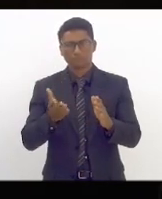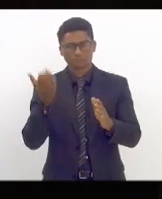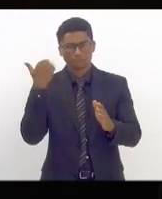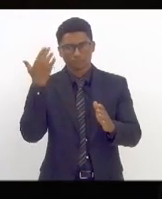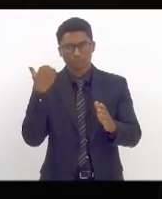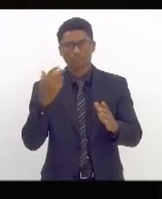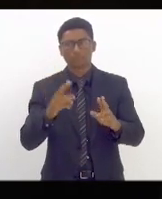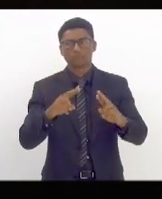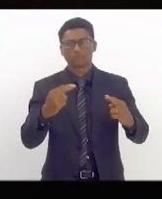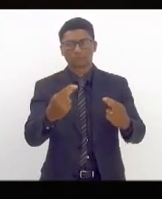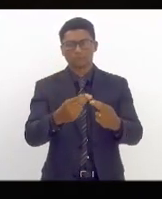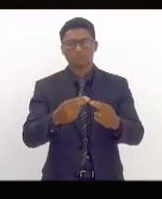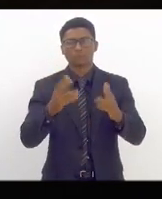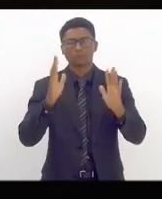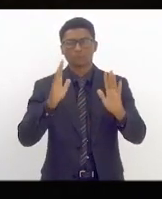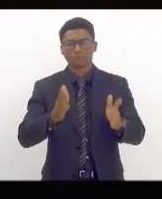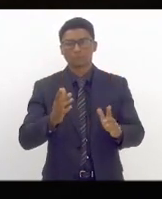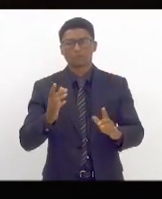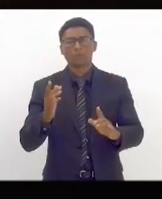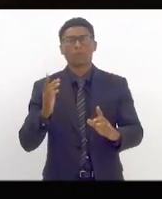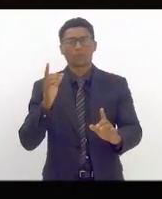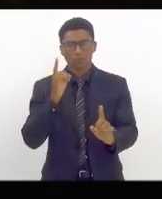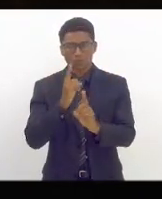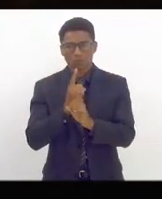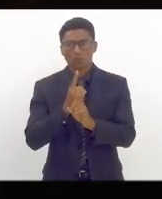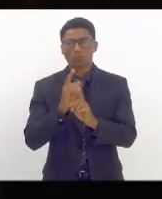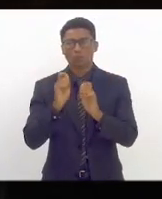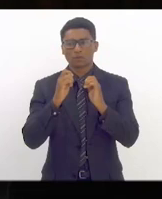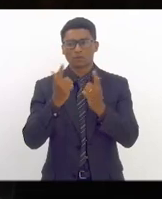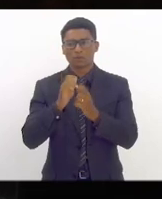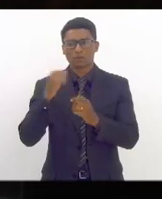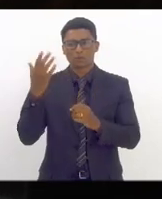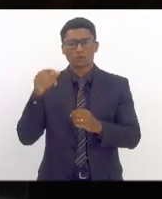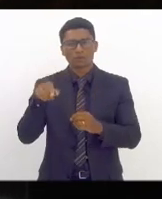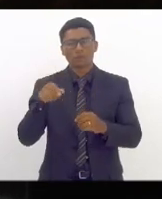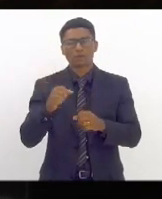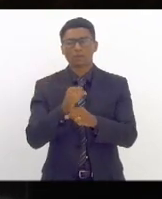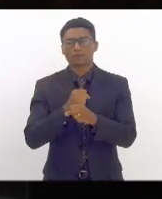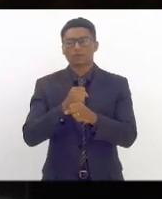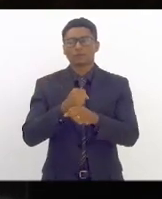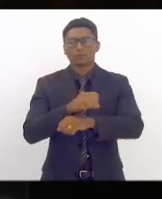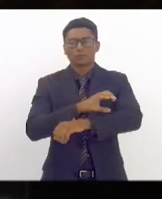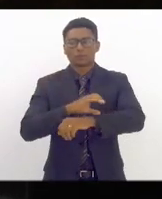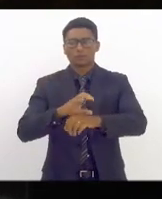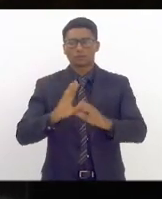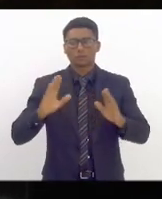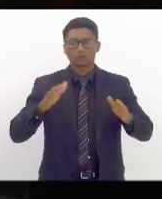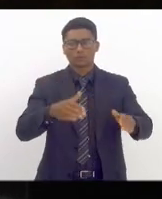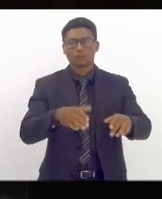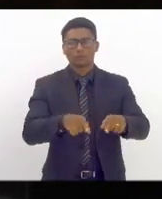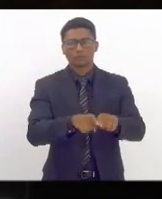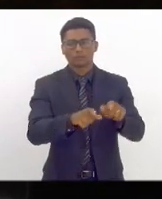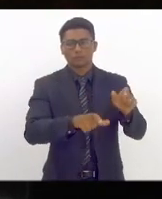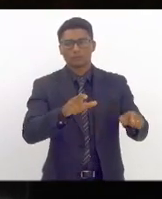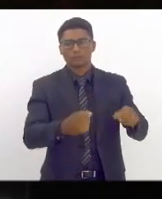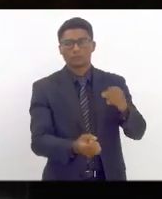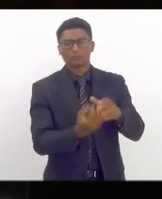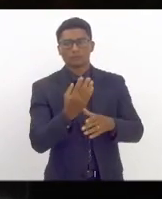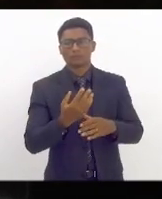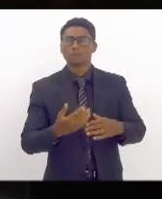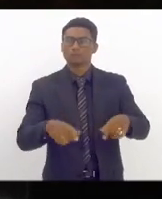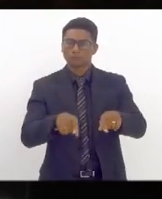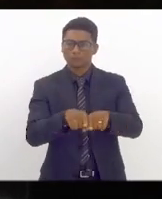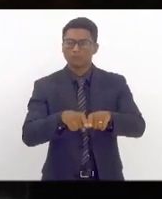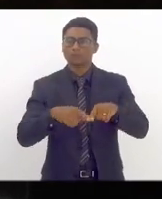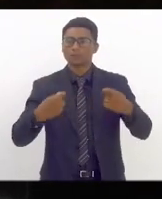aí fora da alerj então uma pessoa que se dedicou a tantos anos para cultura pude fazer dores tem que ter em casa